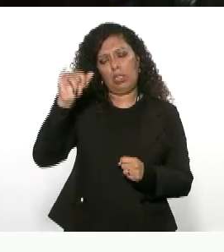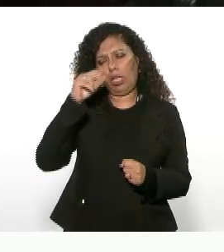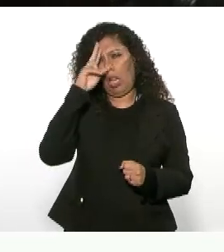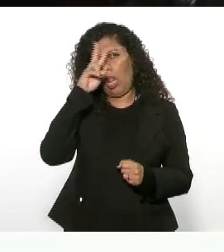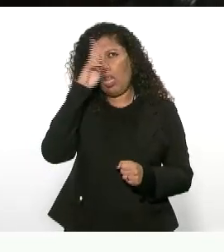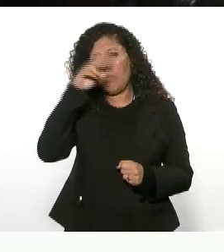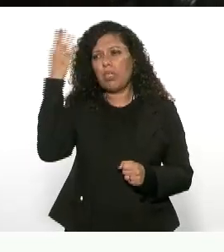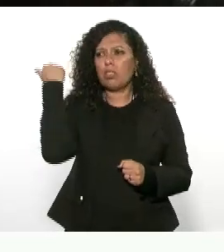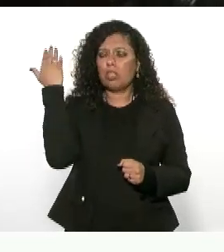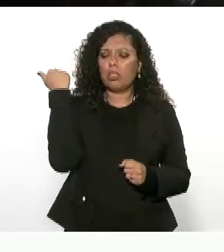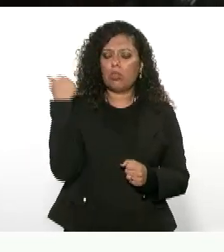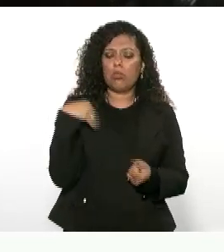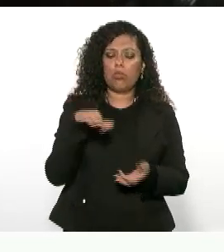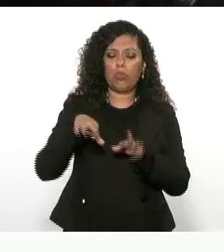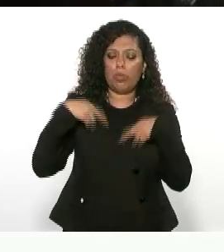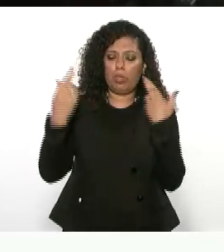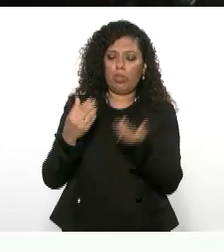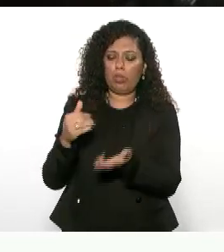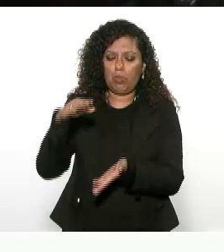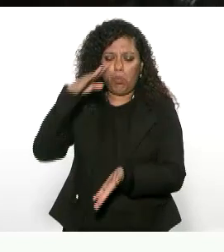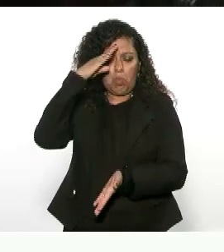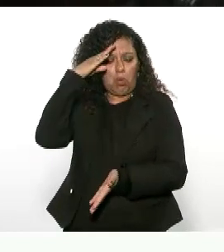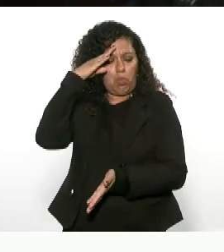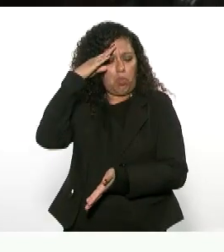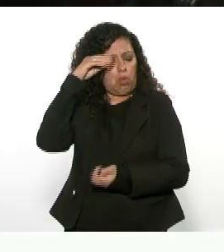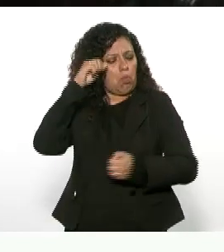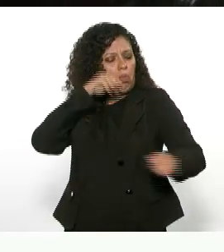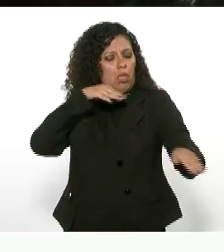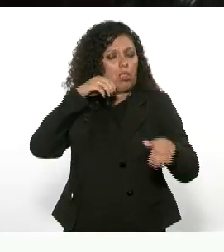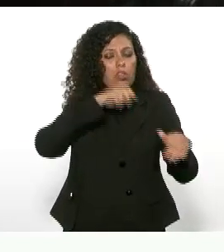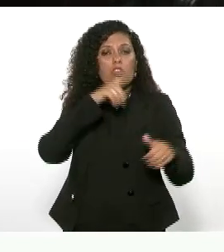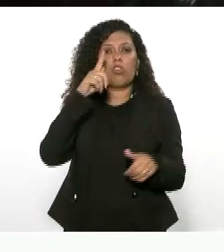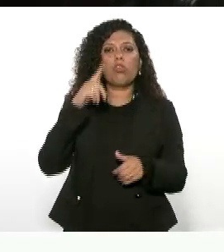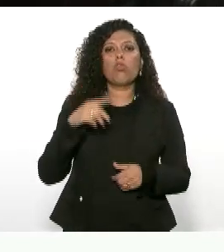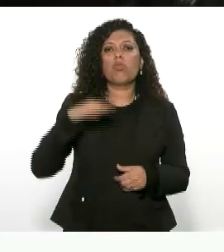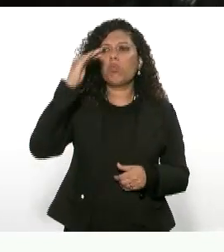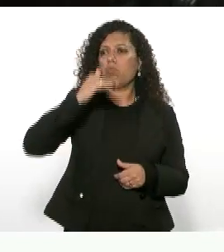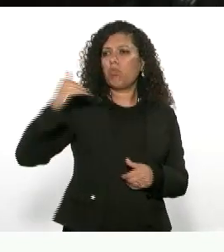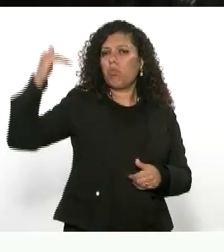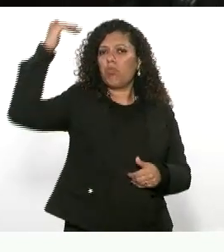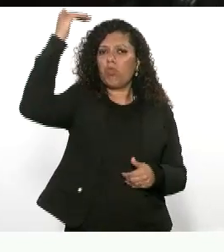reunião com o interventor general Richard, e nessa reunião